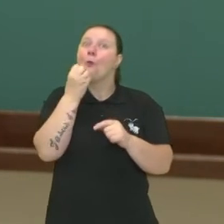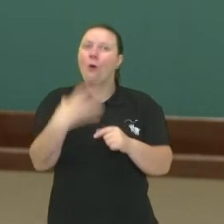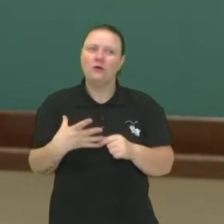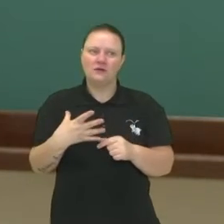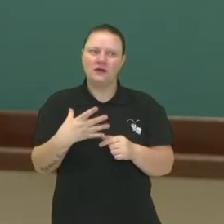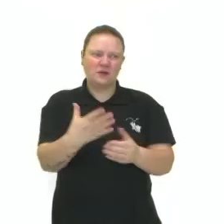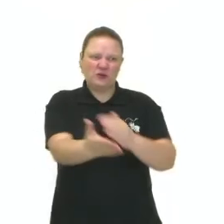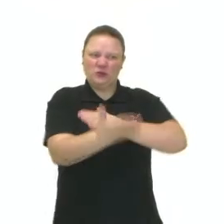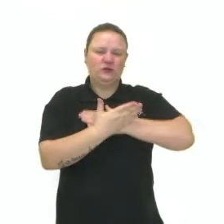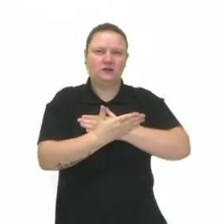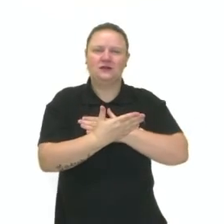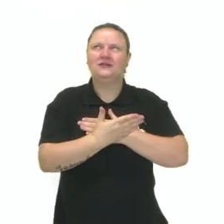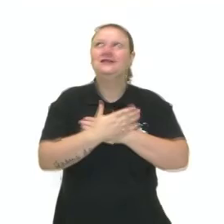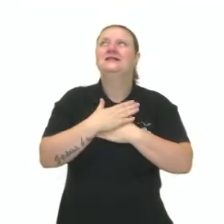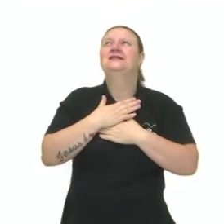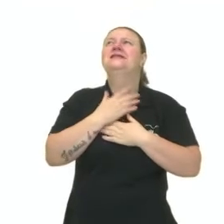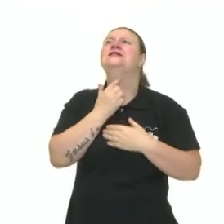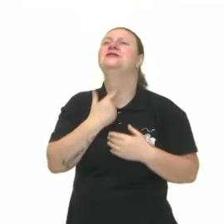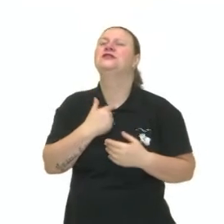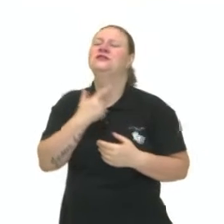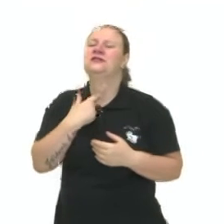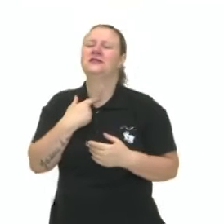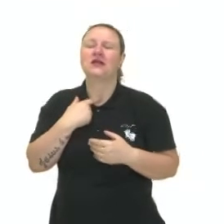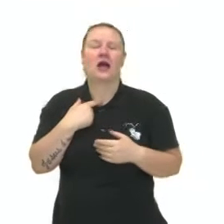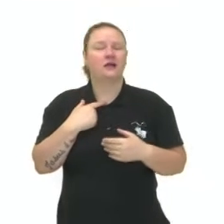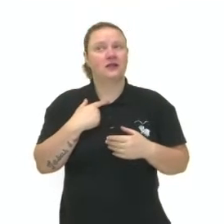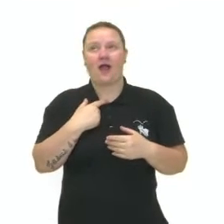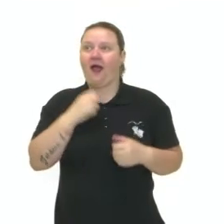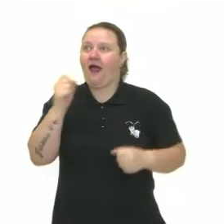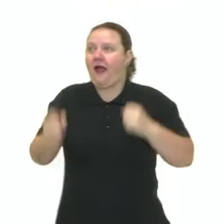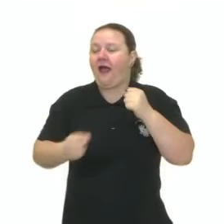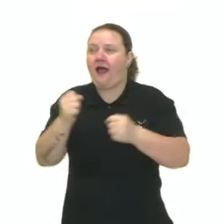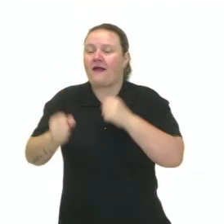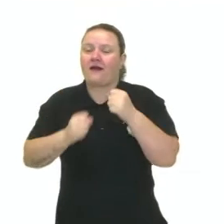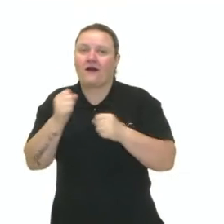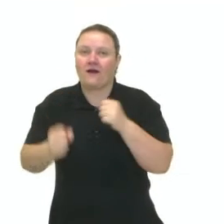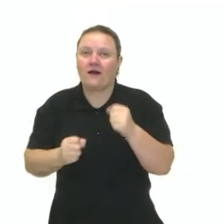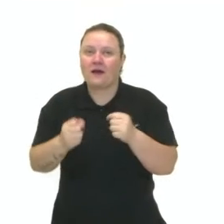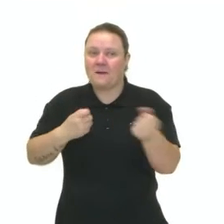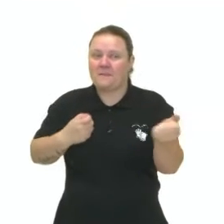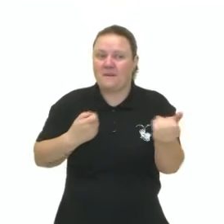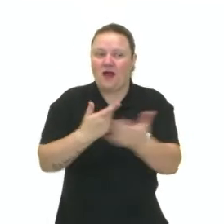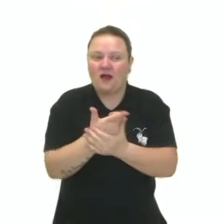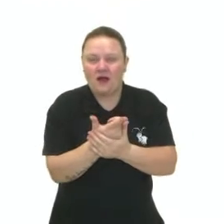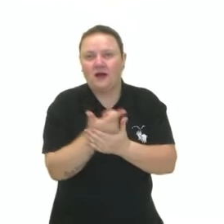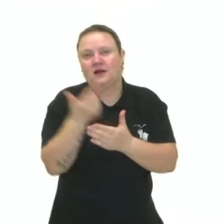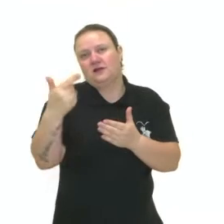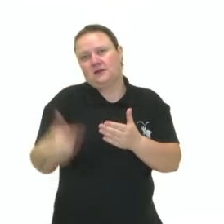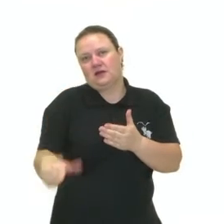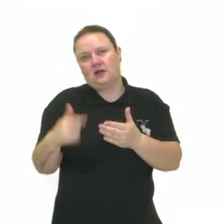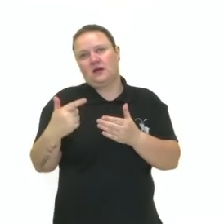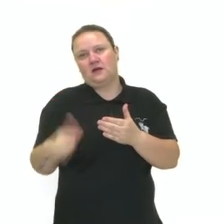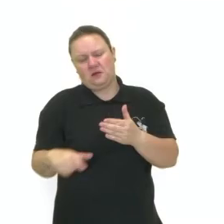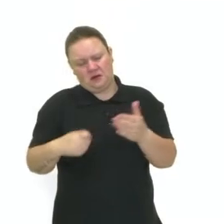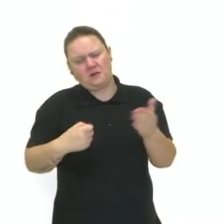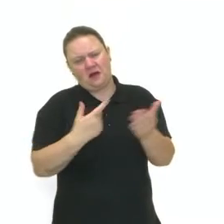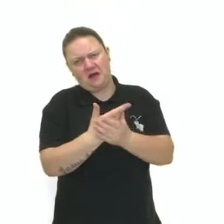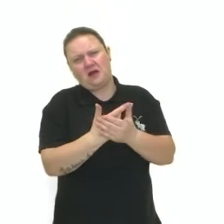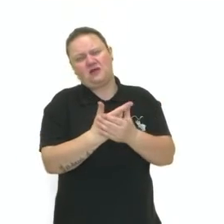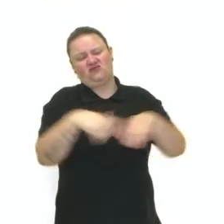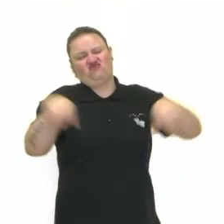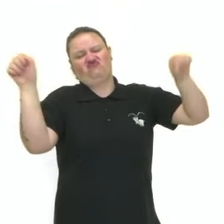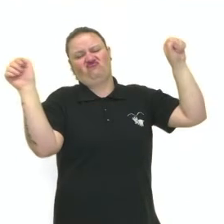teve tentações de fechar os olhos, correr a cocheira, pagar e depois de pagar a dívida,